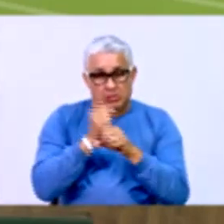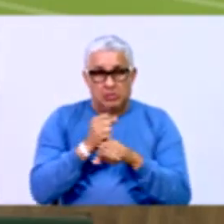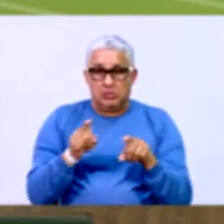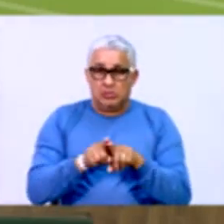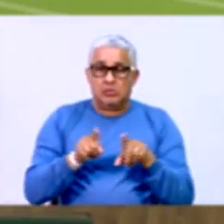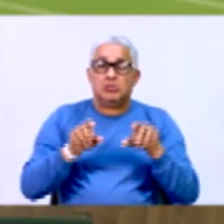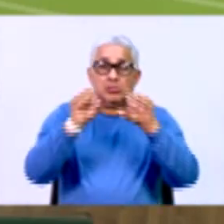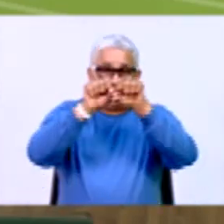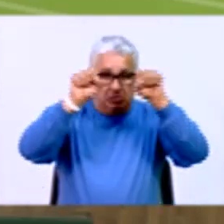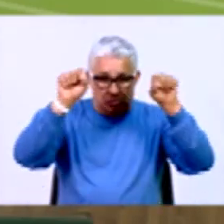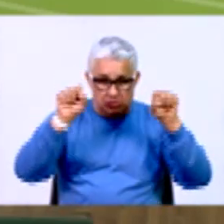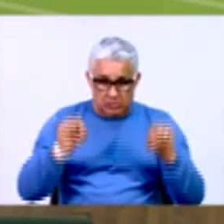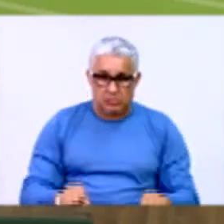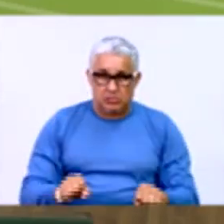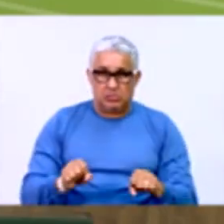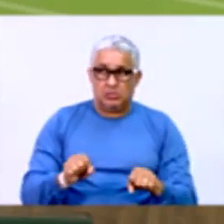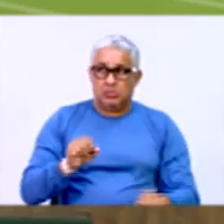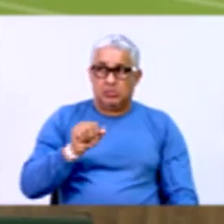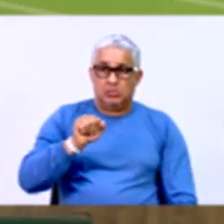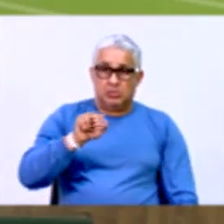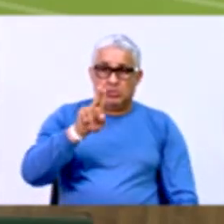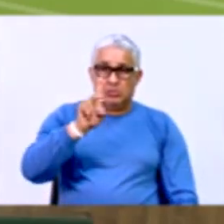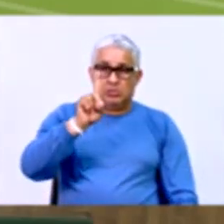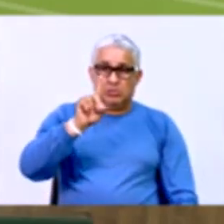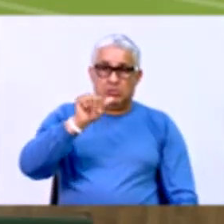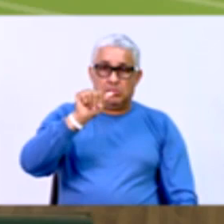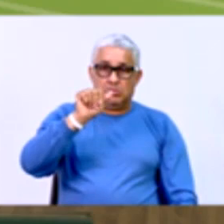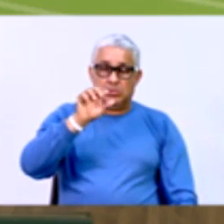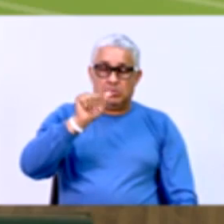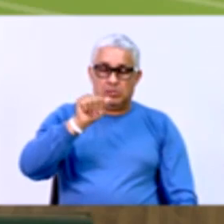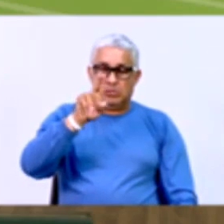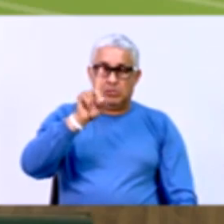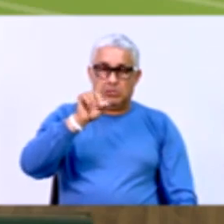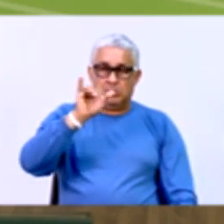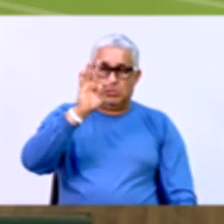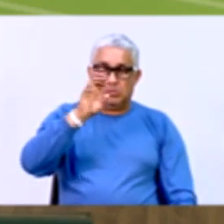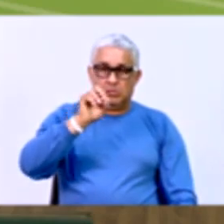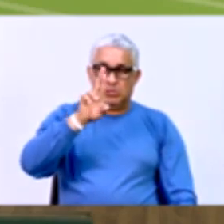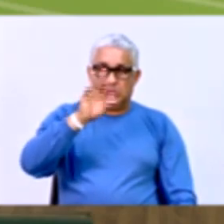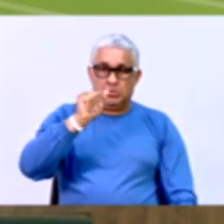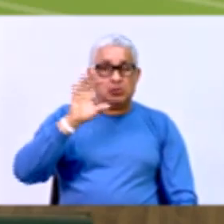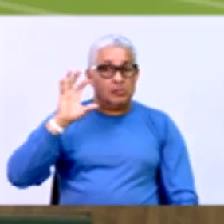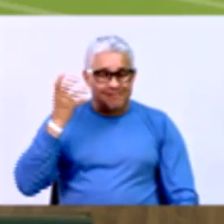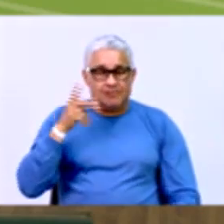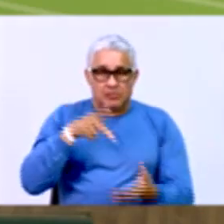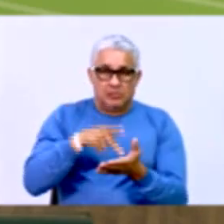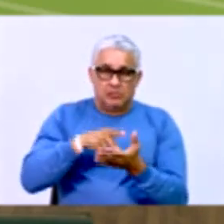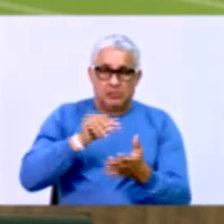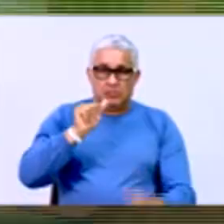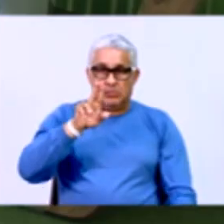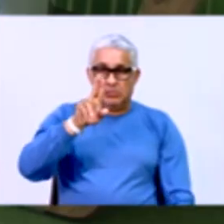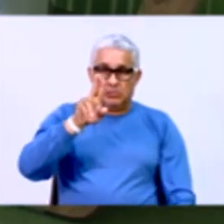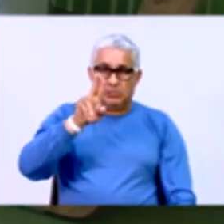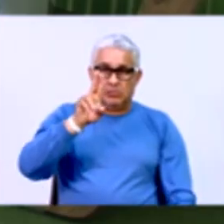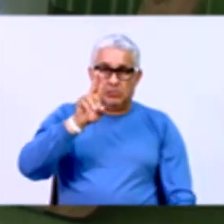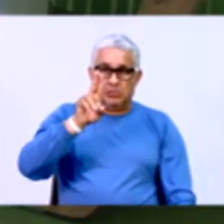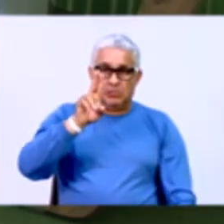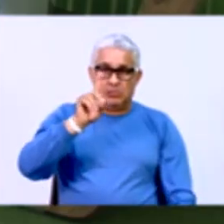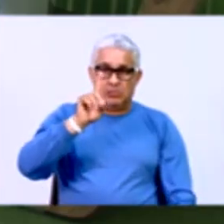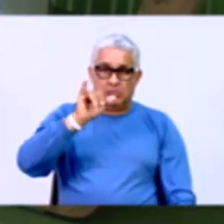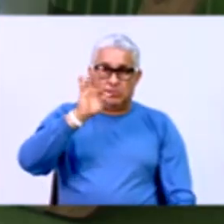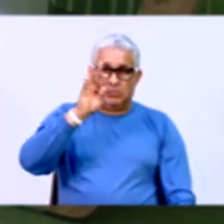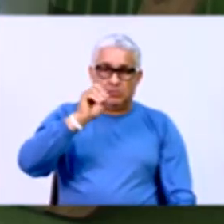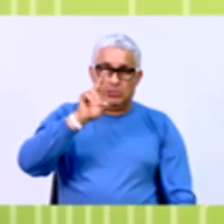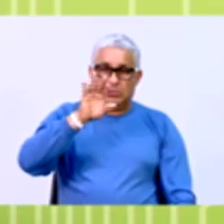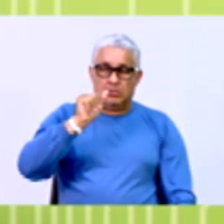parte de sistemas também. A auditoria é o que você vai verificar o que está acontecendo realmente, né? É verdade.